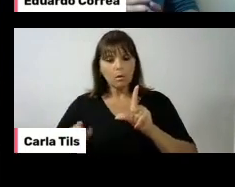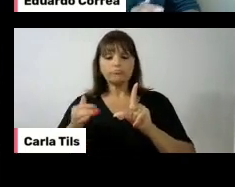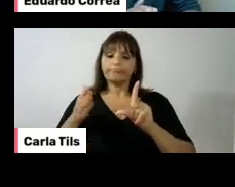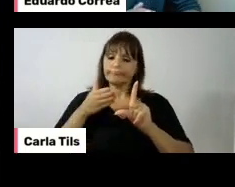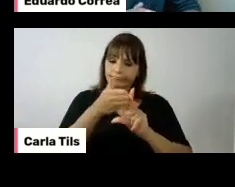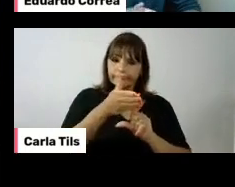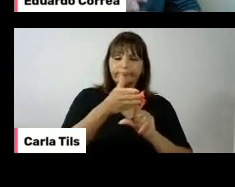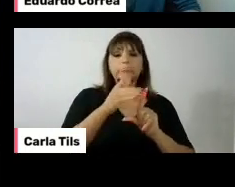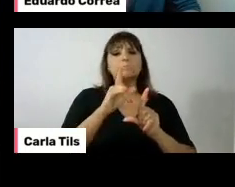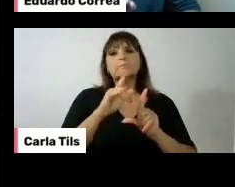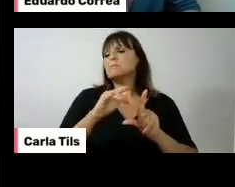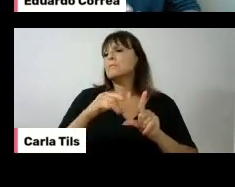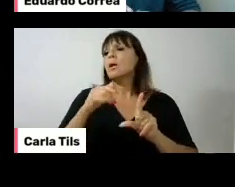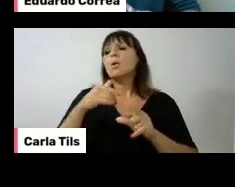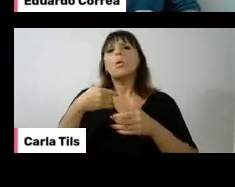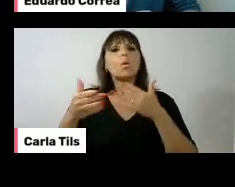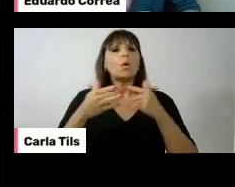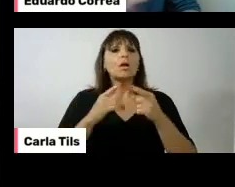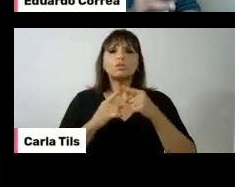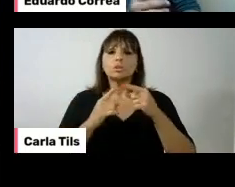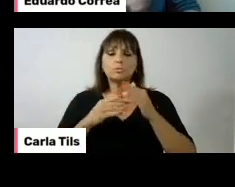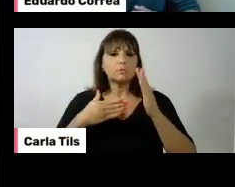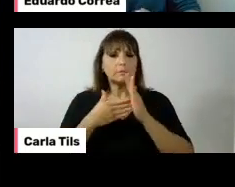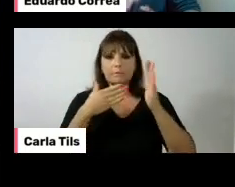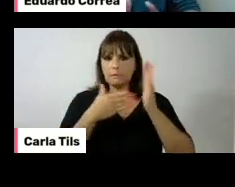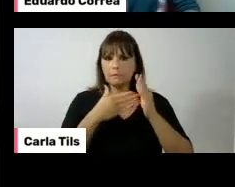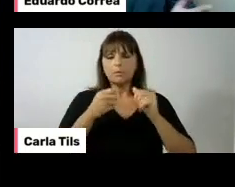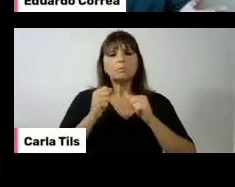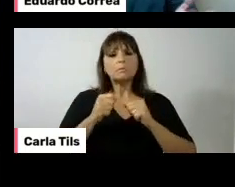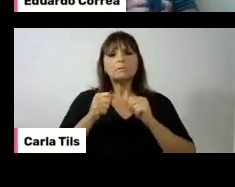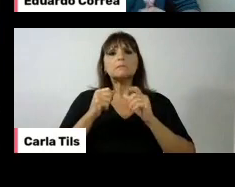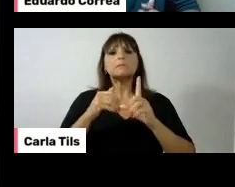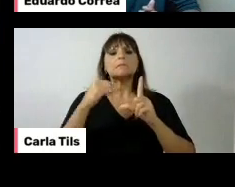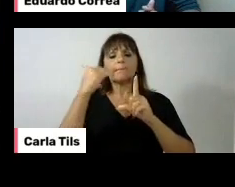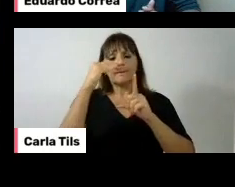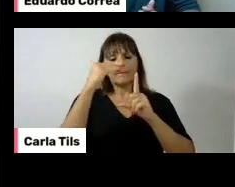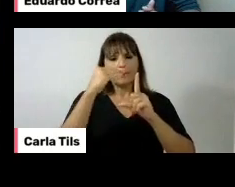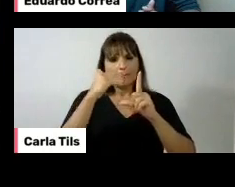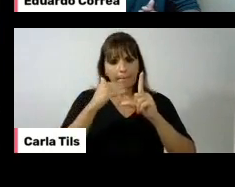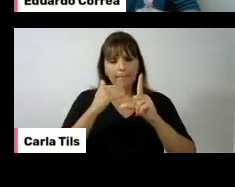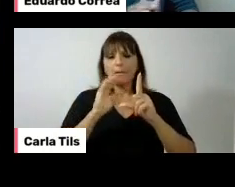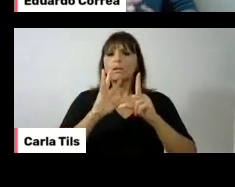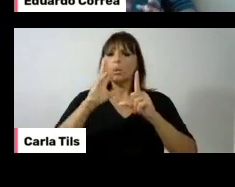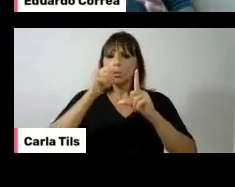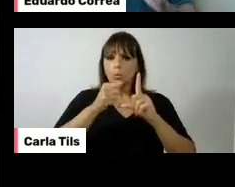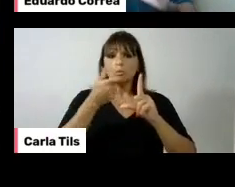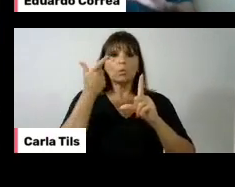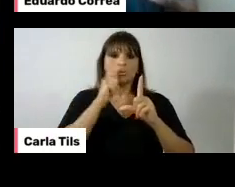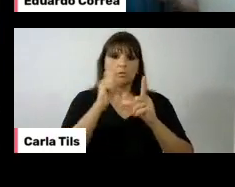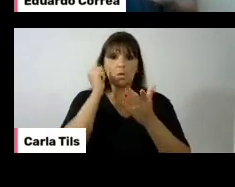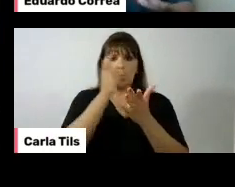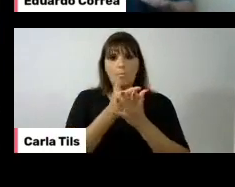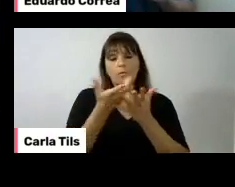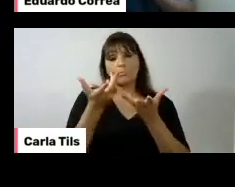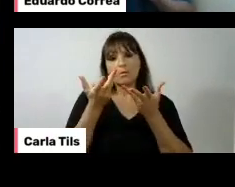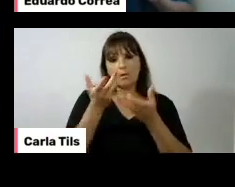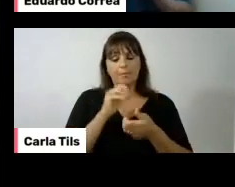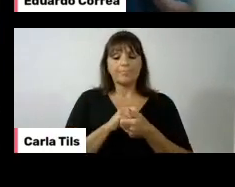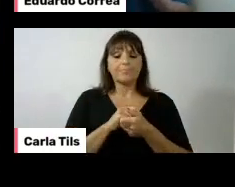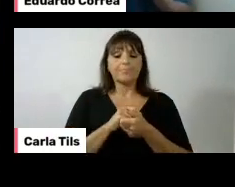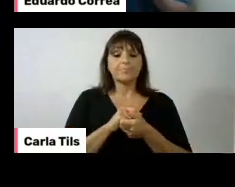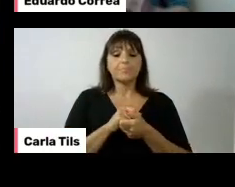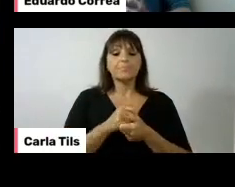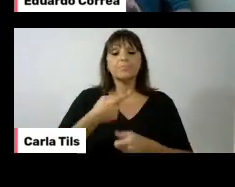independente da sua limitação. Ele precisa percorrer todo o fluxo e conseguir comprar o que ele quer. Mas nós precisamos, então,